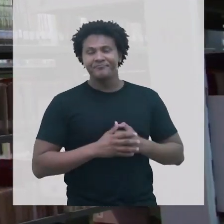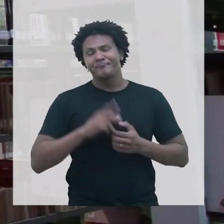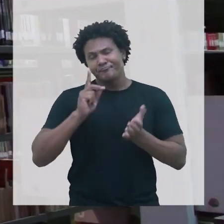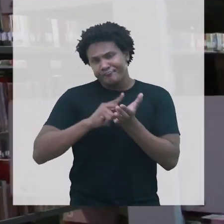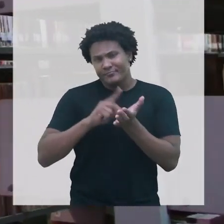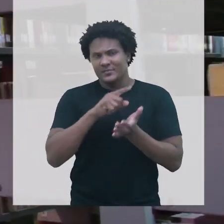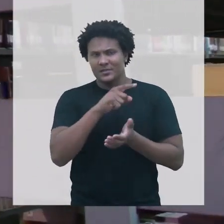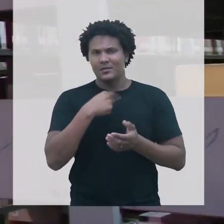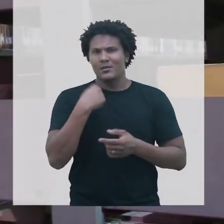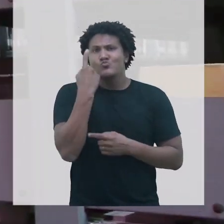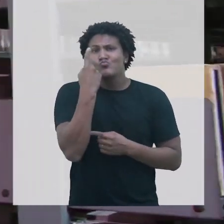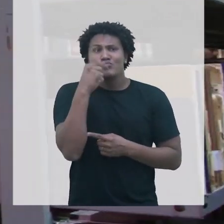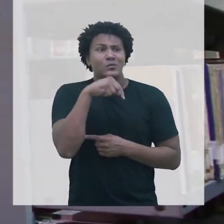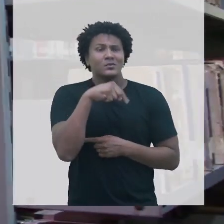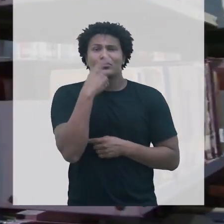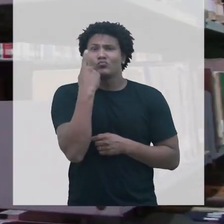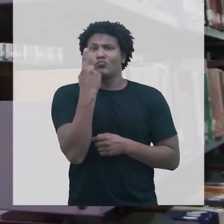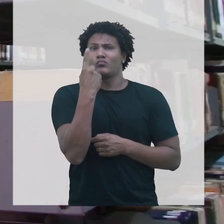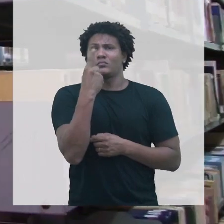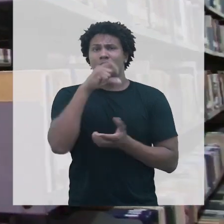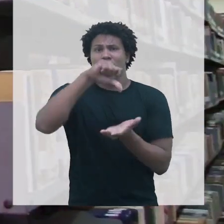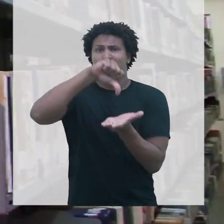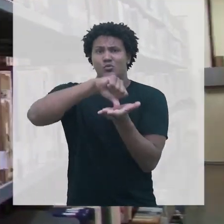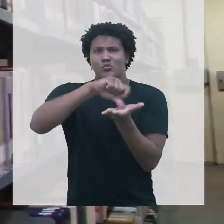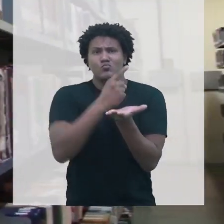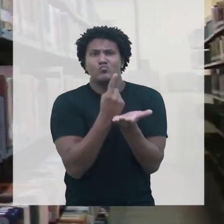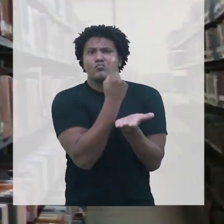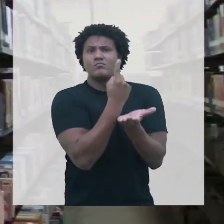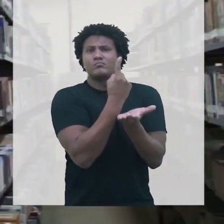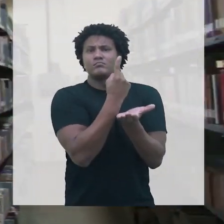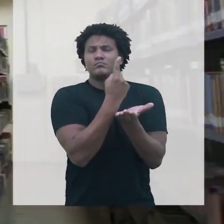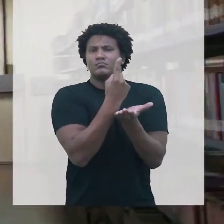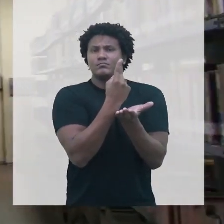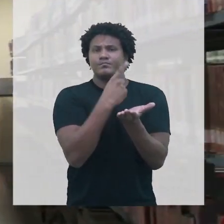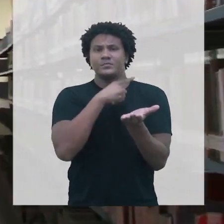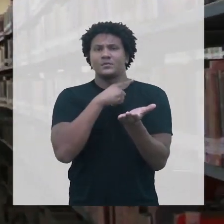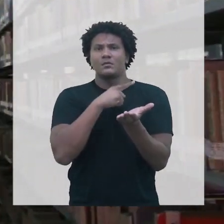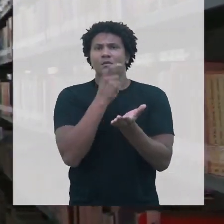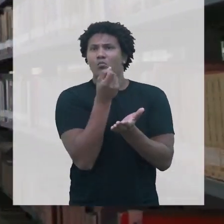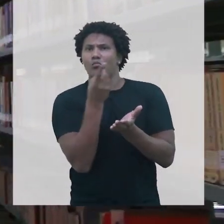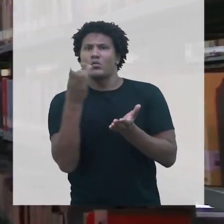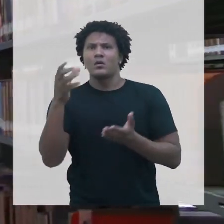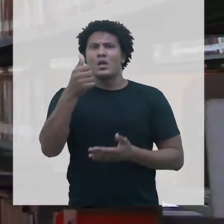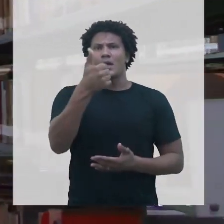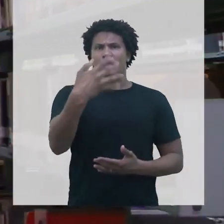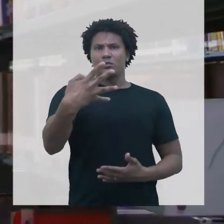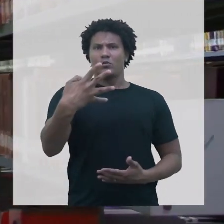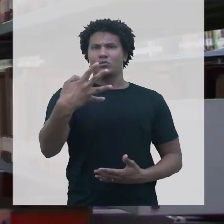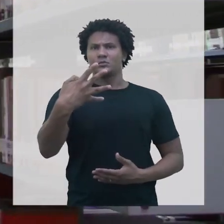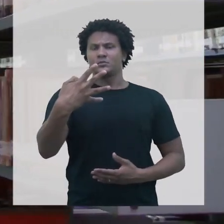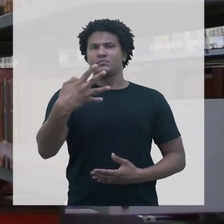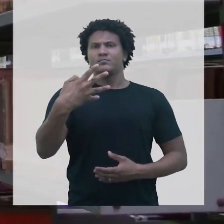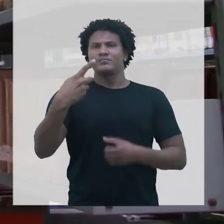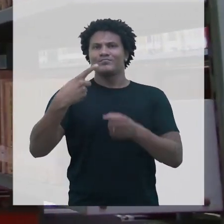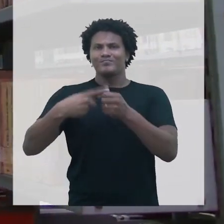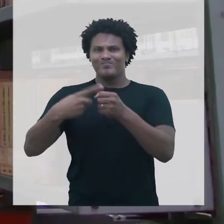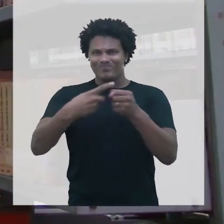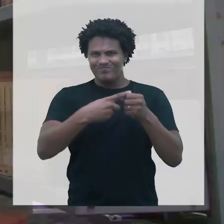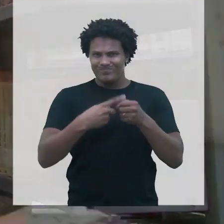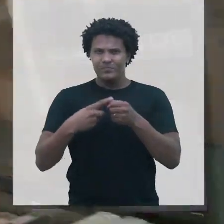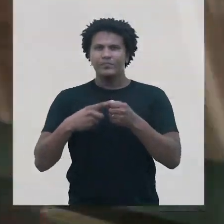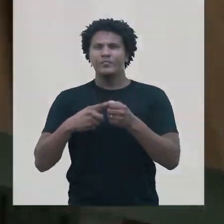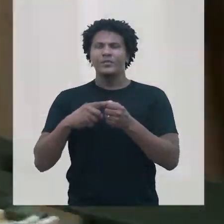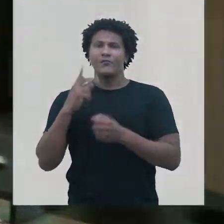e se a gente te disser que esta é apenas uma das 19 bibliotecas que a Universidade Federal do Ceará possui?